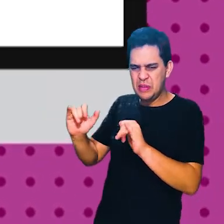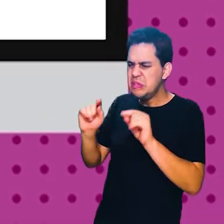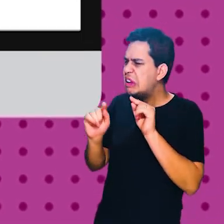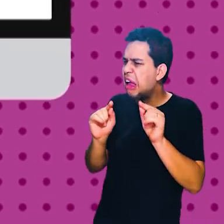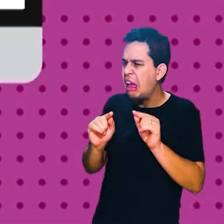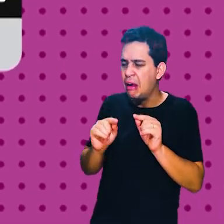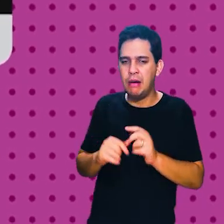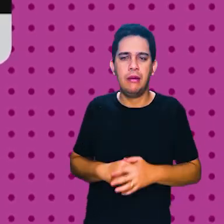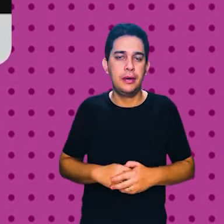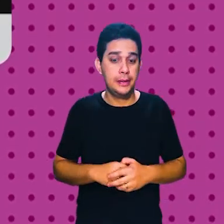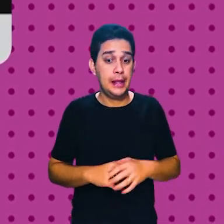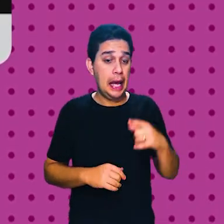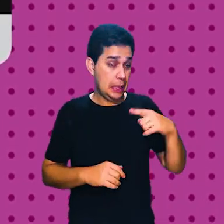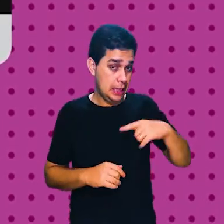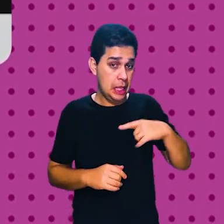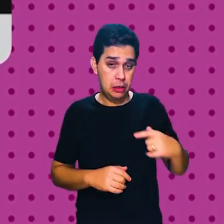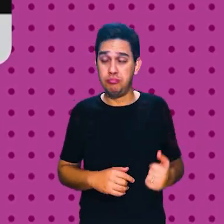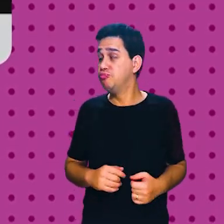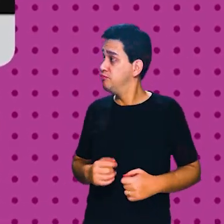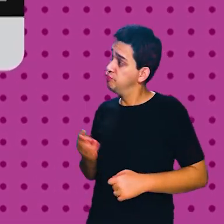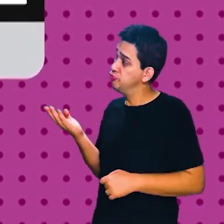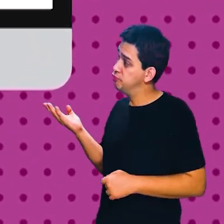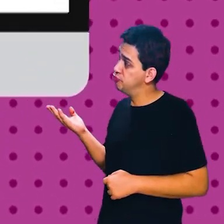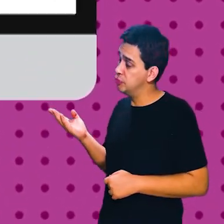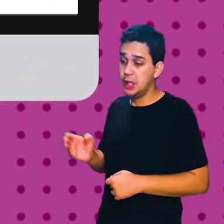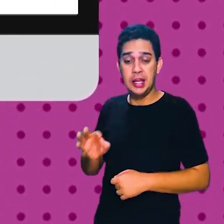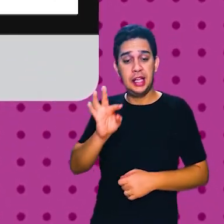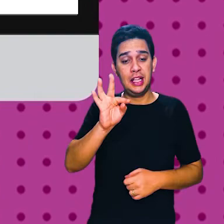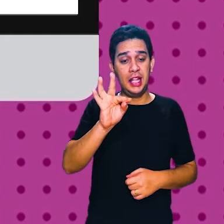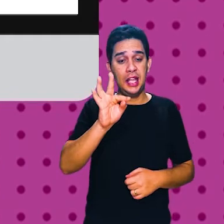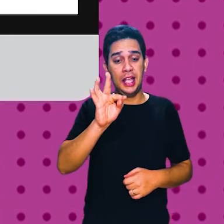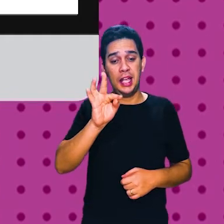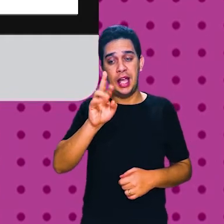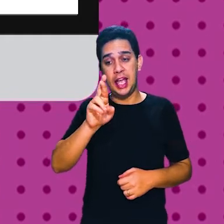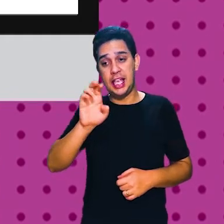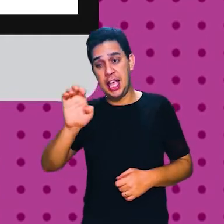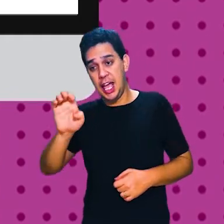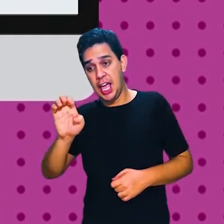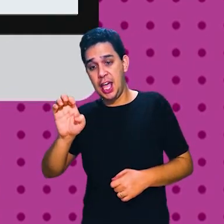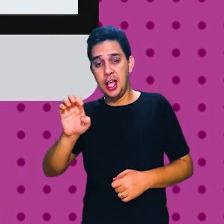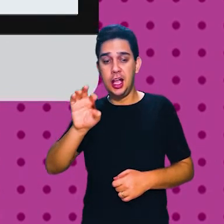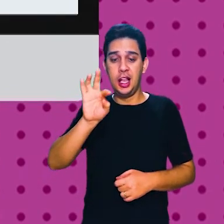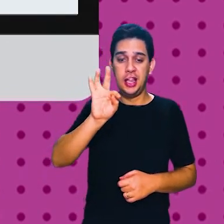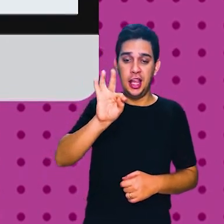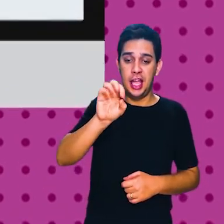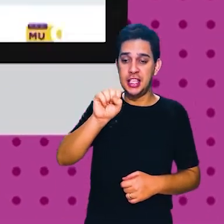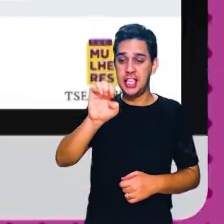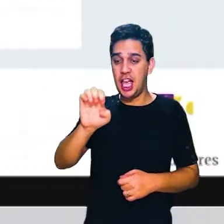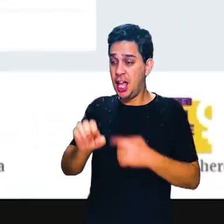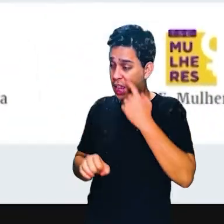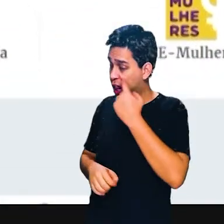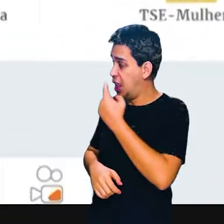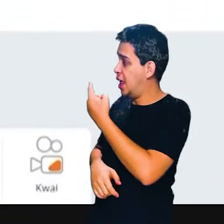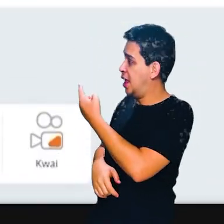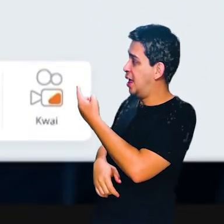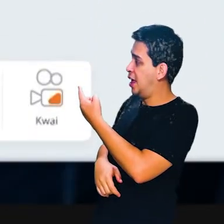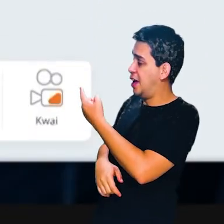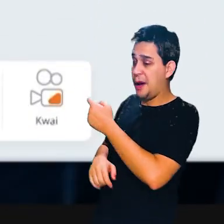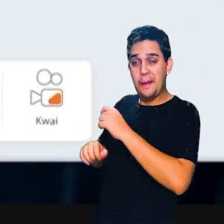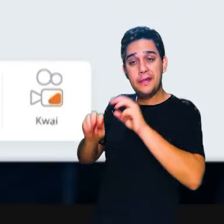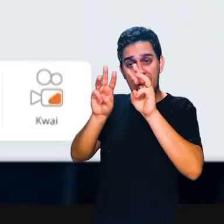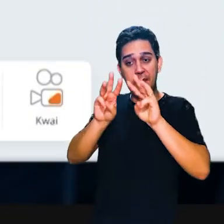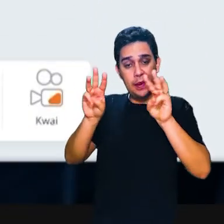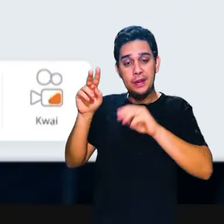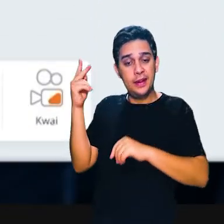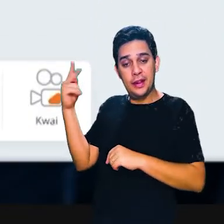do TSE como do próprio TRE. O Tribunal Superior Eleitoral, o TSE, criou uma página muito interessante,